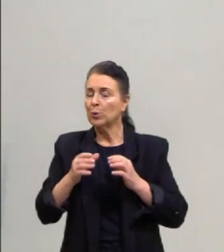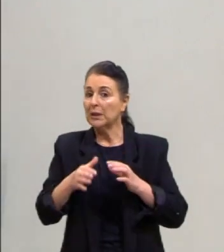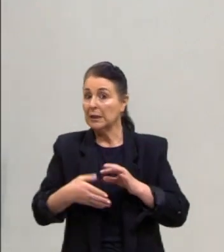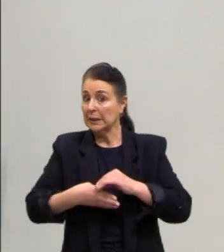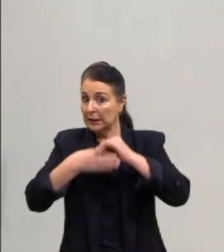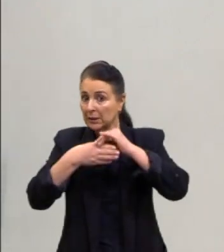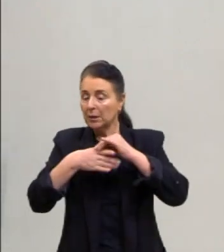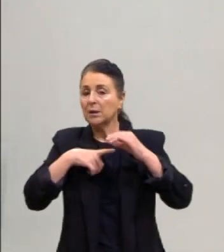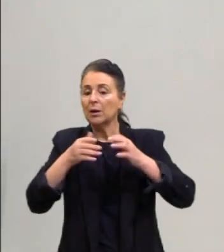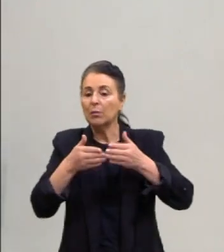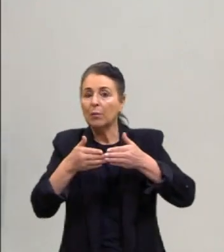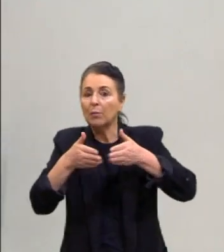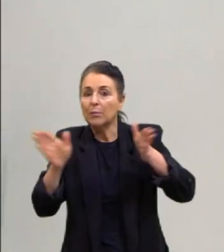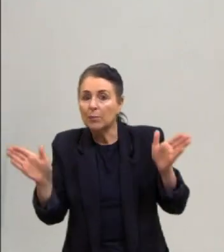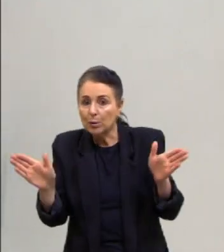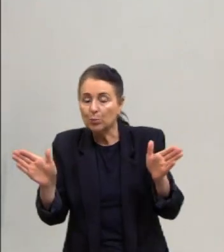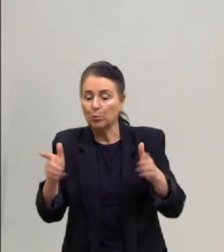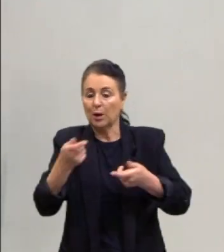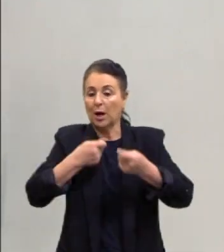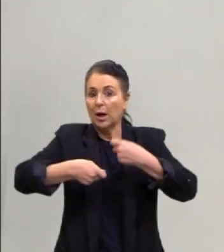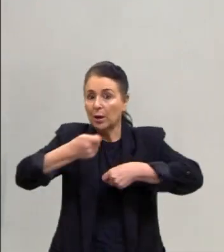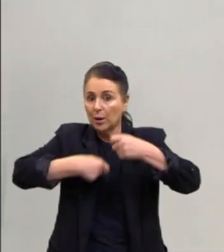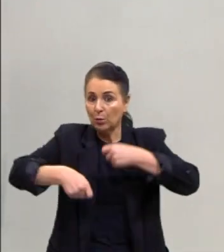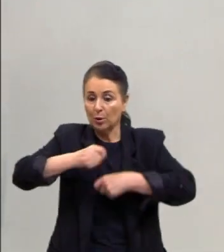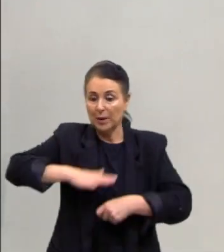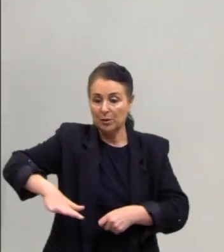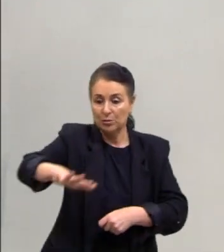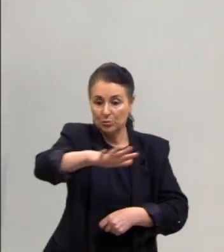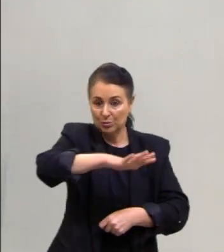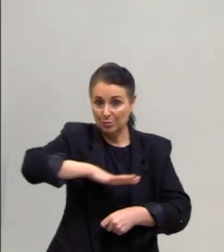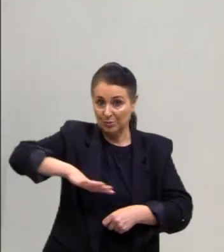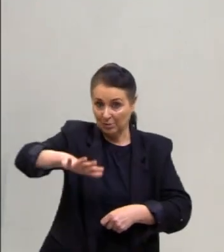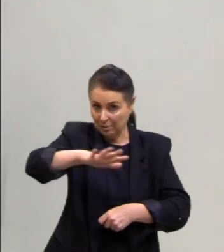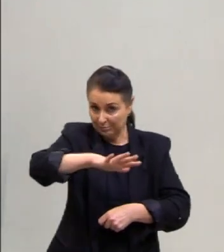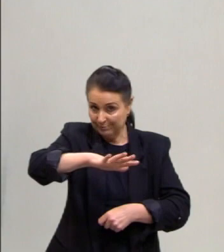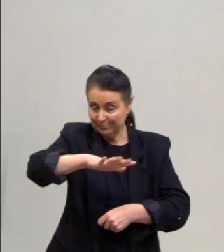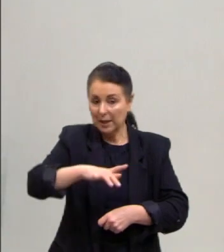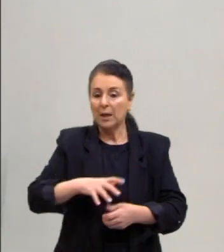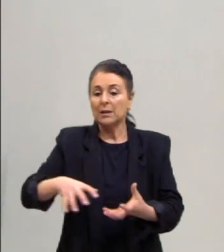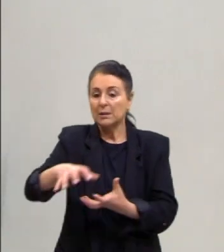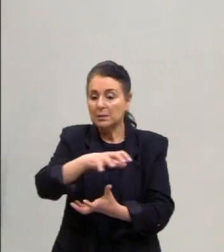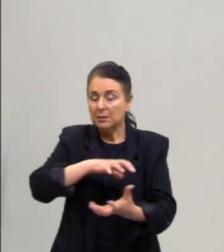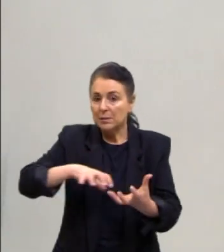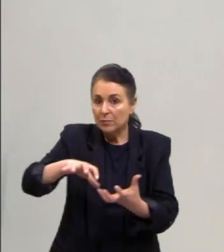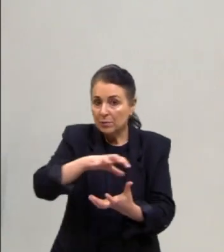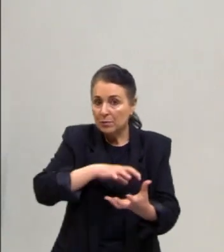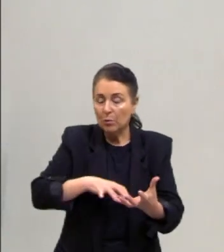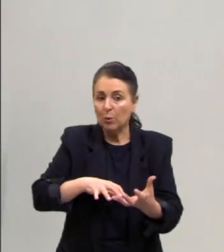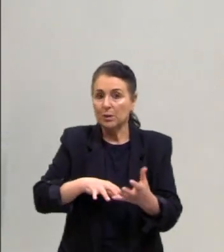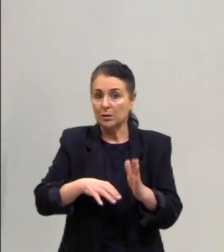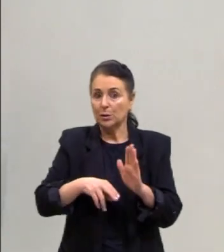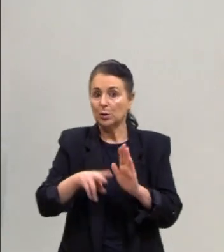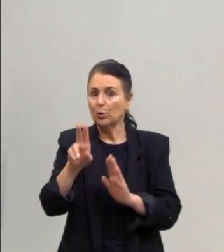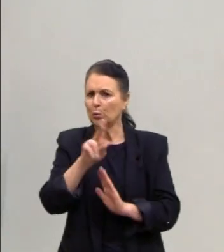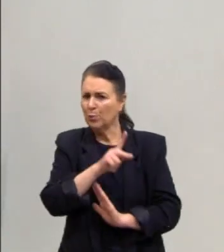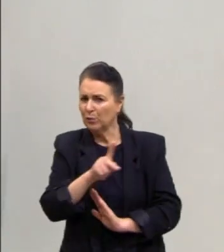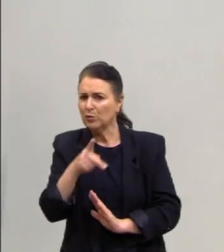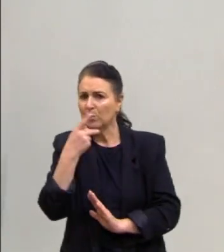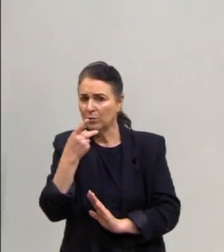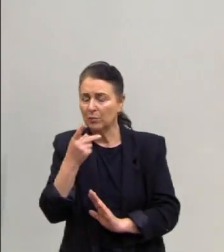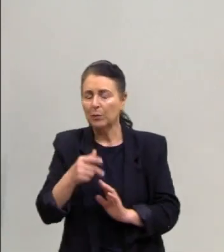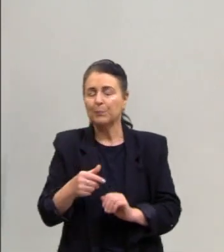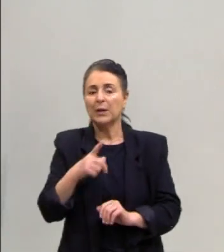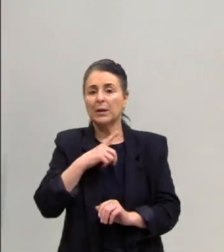abertura maior a economia de mercado né dessas revoluções que a gente nomeou aqui A gente pode